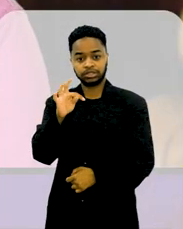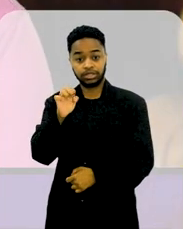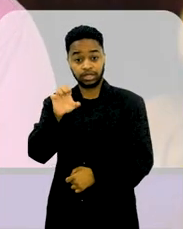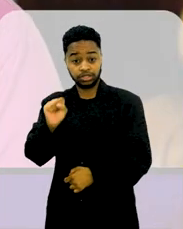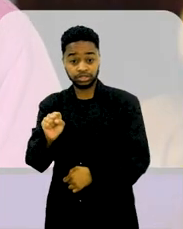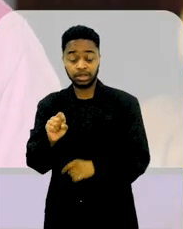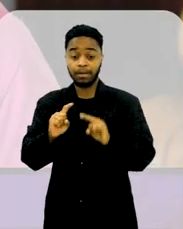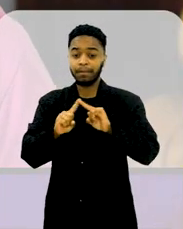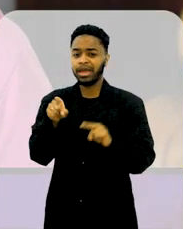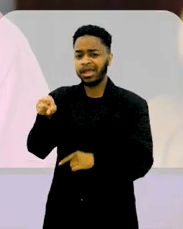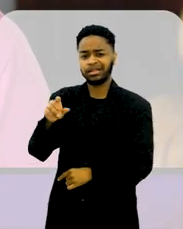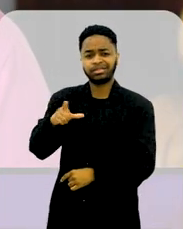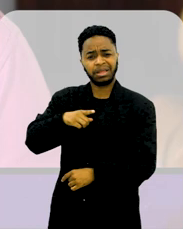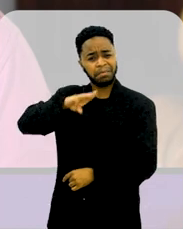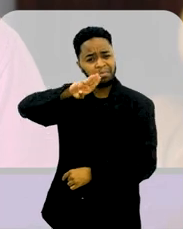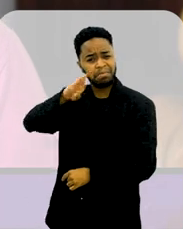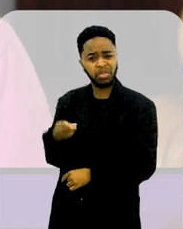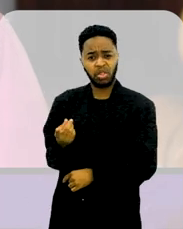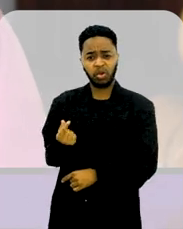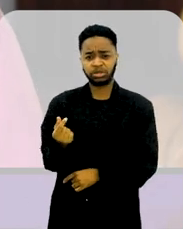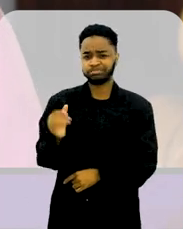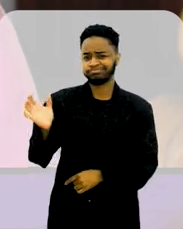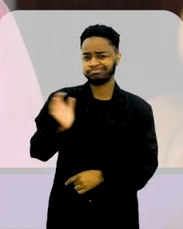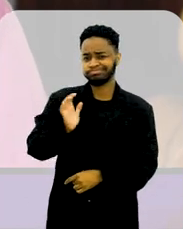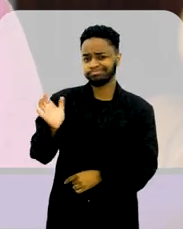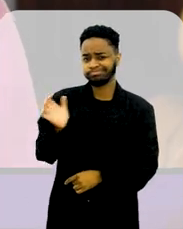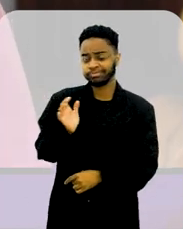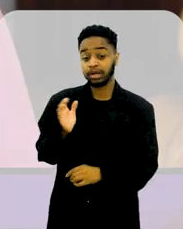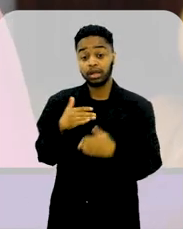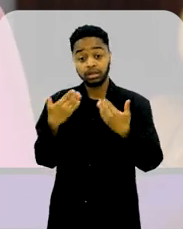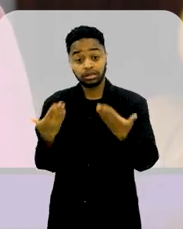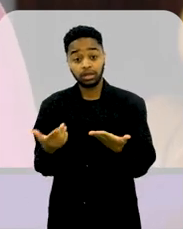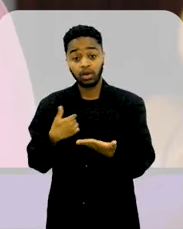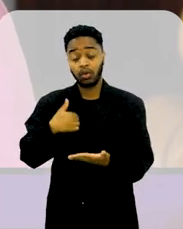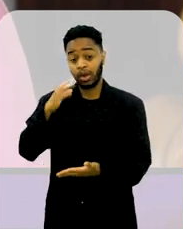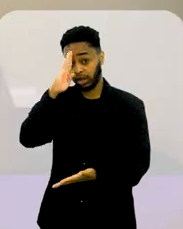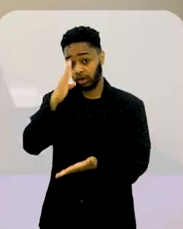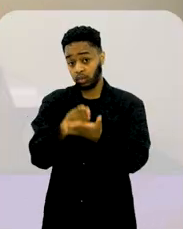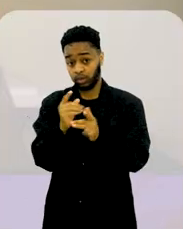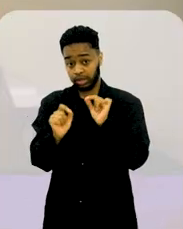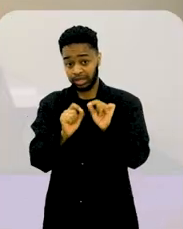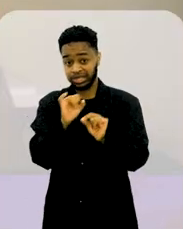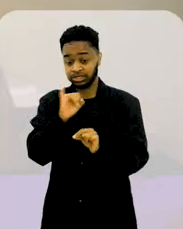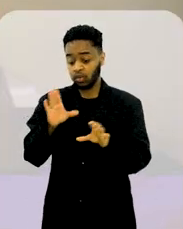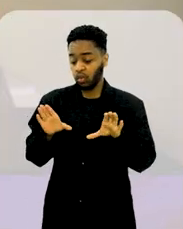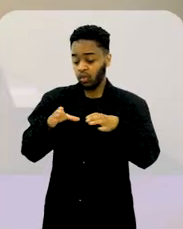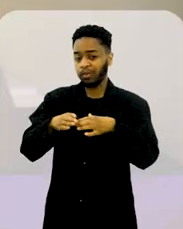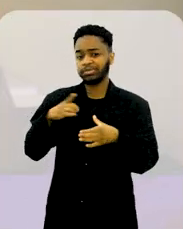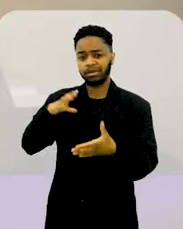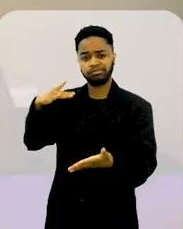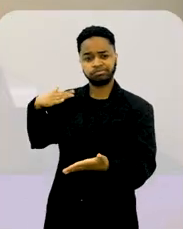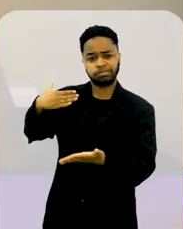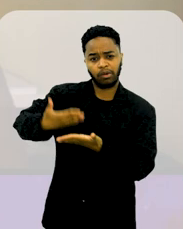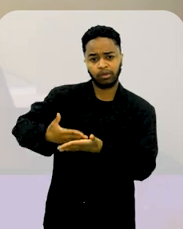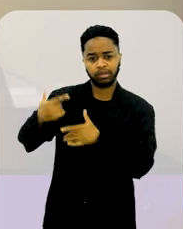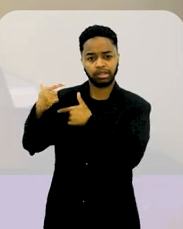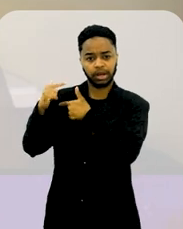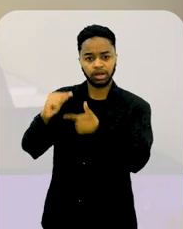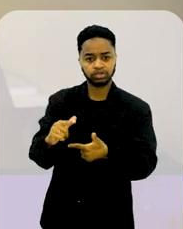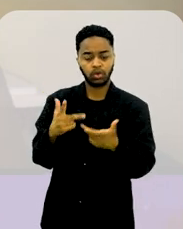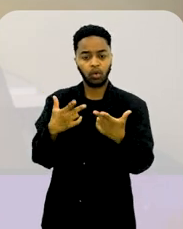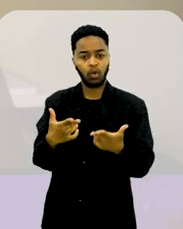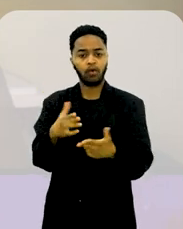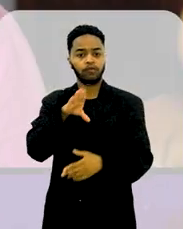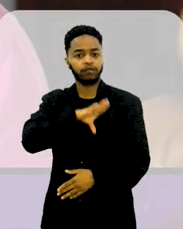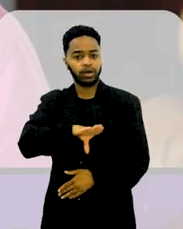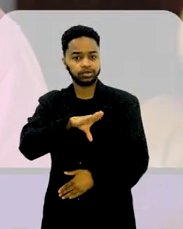um Industrial que era milionário na época então eu acho o seguinte um clube que tem uma tradição Como o